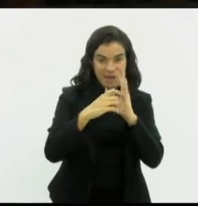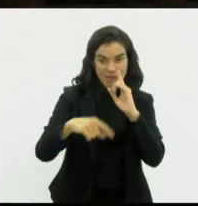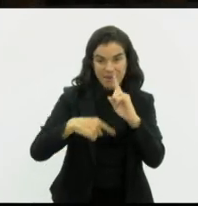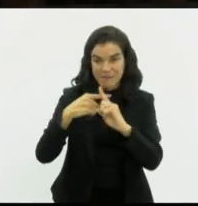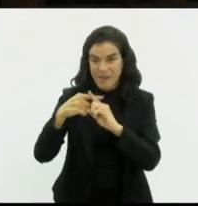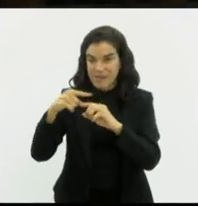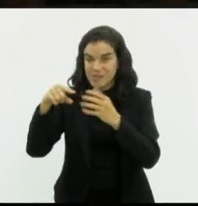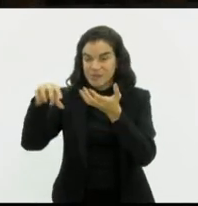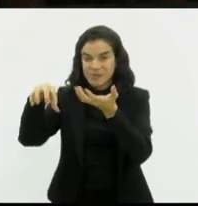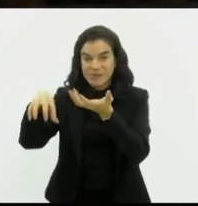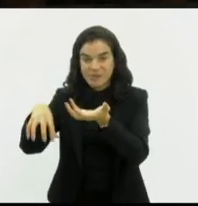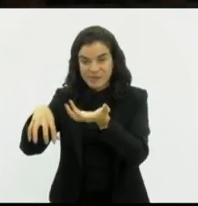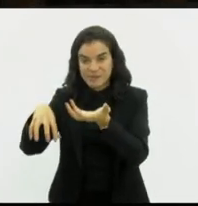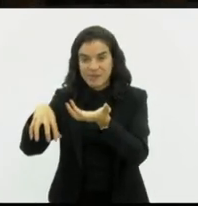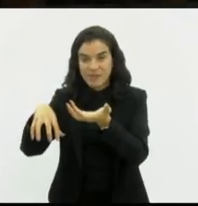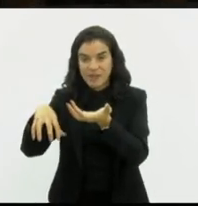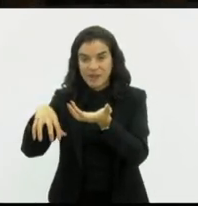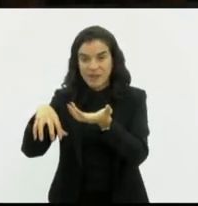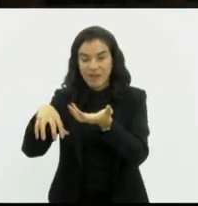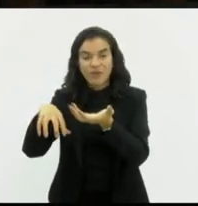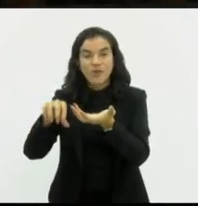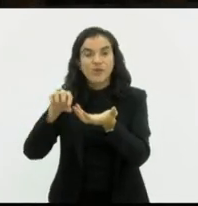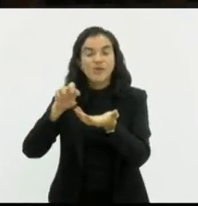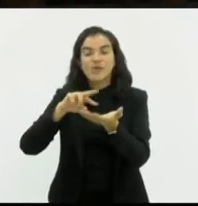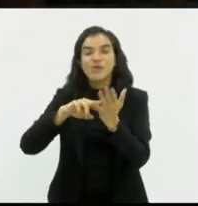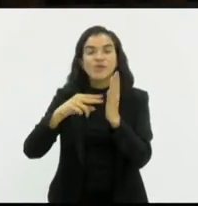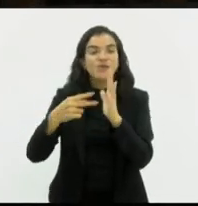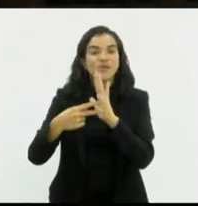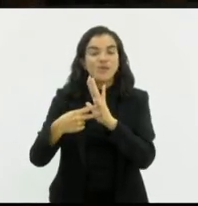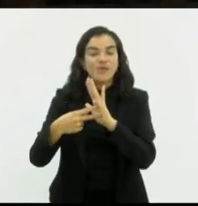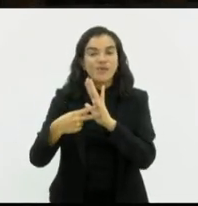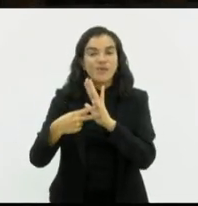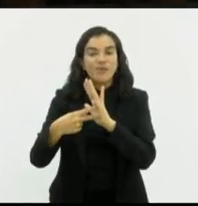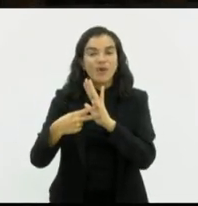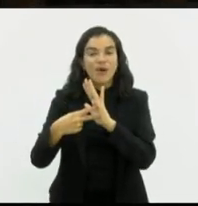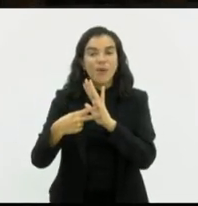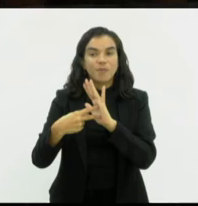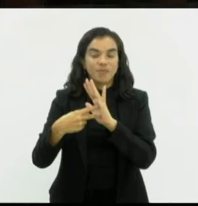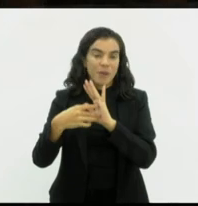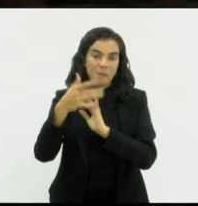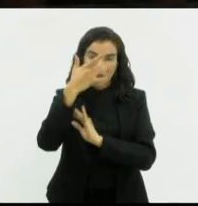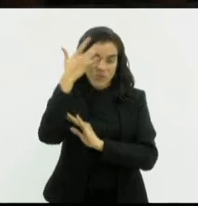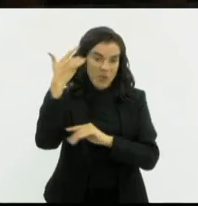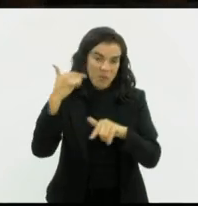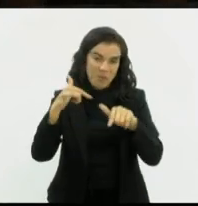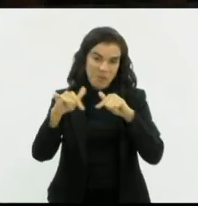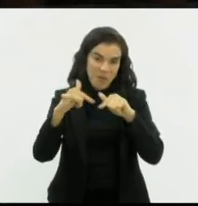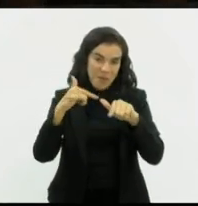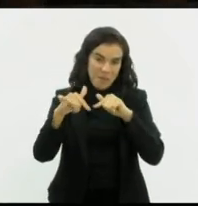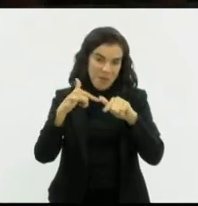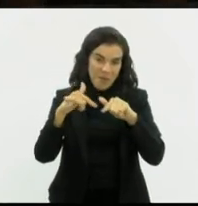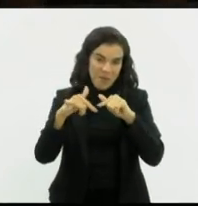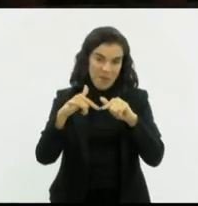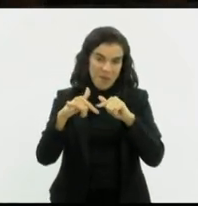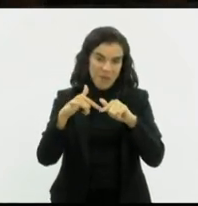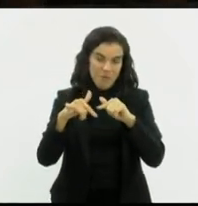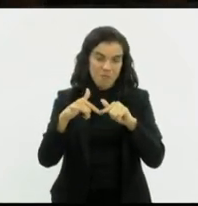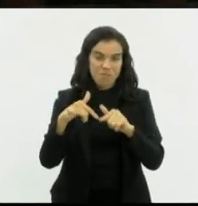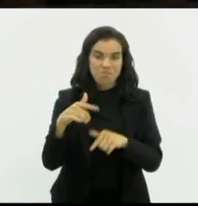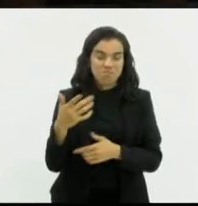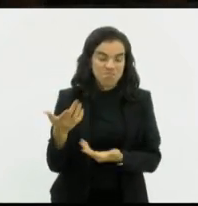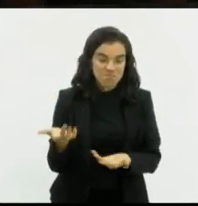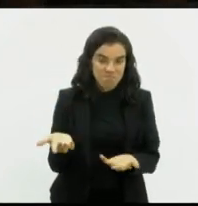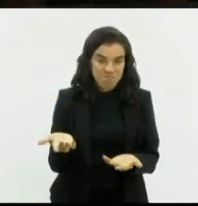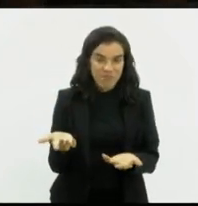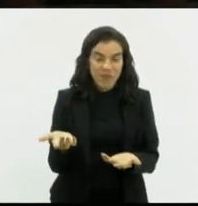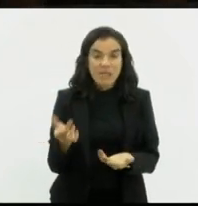Federal aos pés de quem estiver de plantão no Palácio do Planalto. Se amanhã ou depois for outro presidente